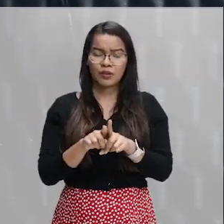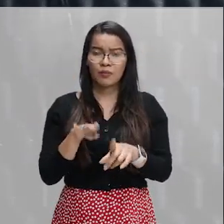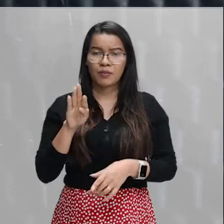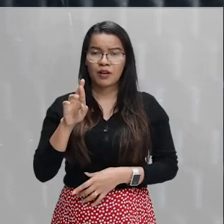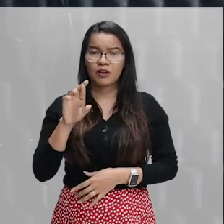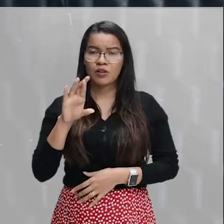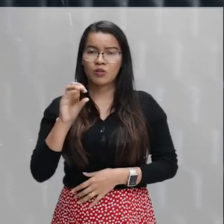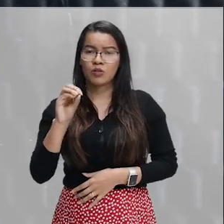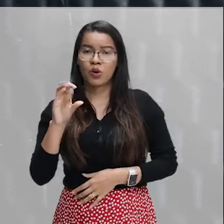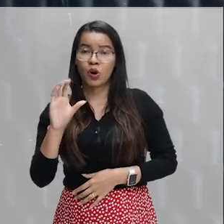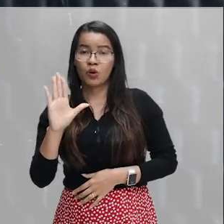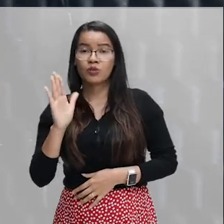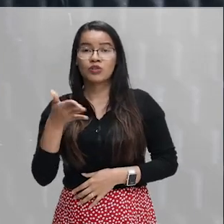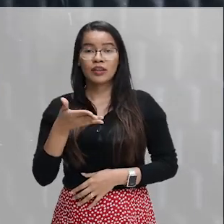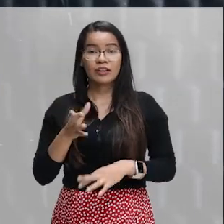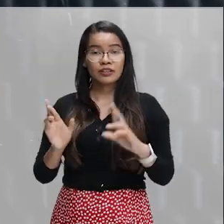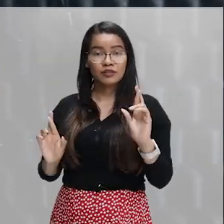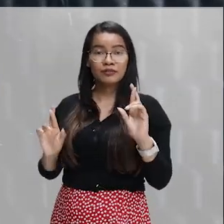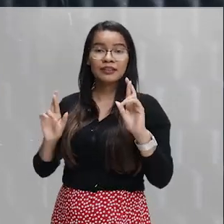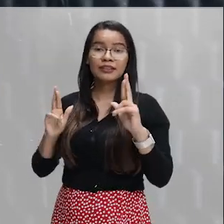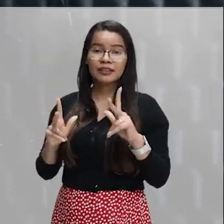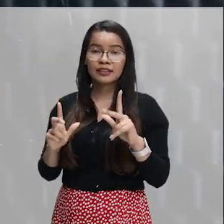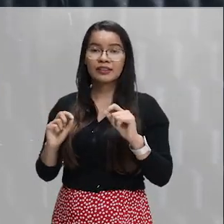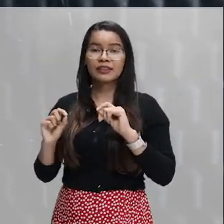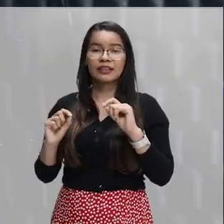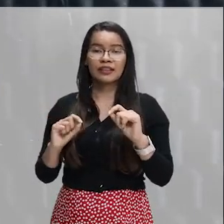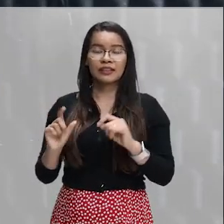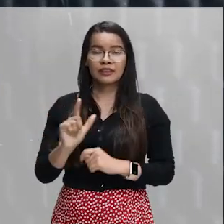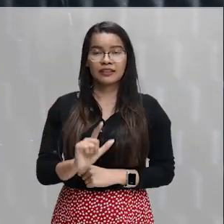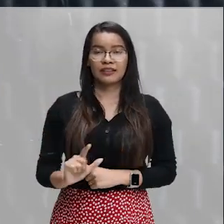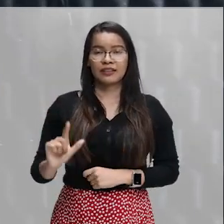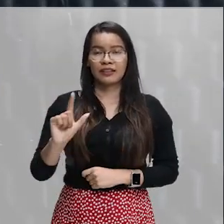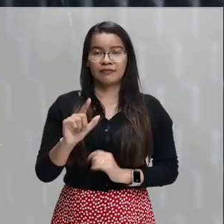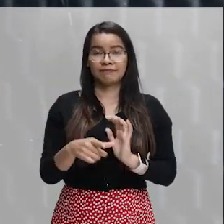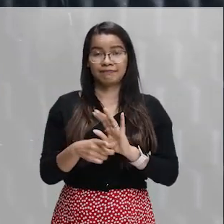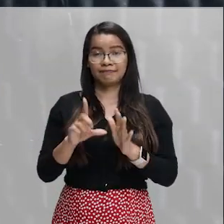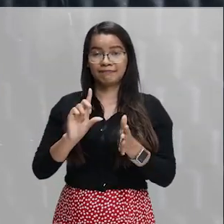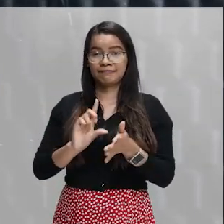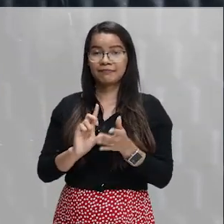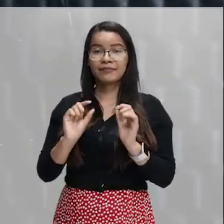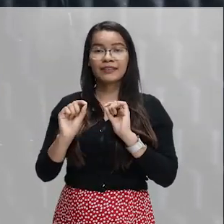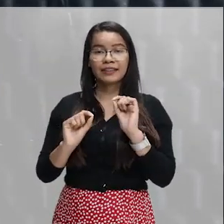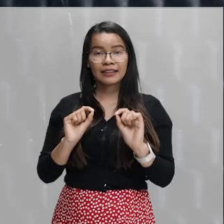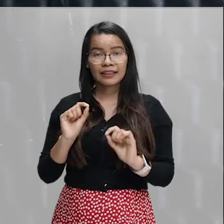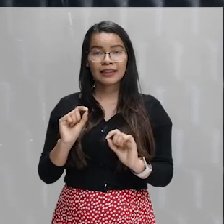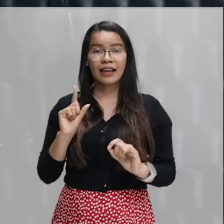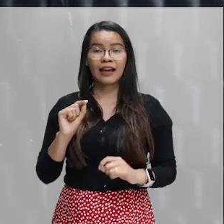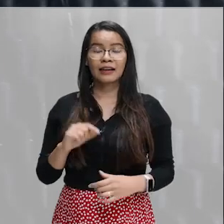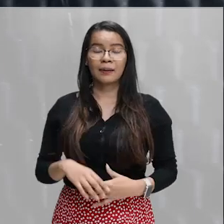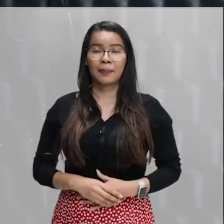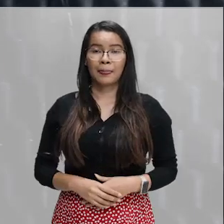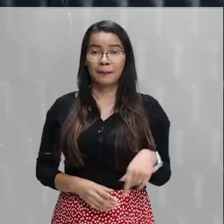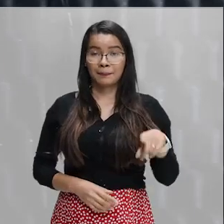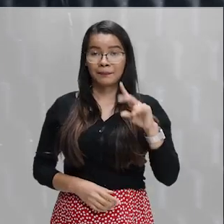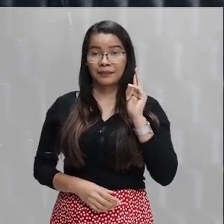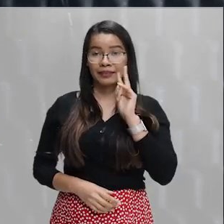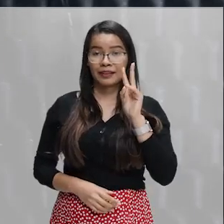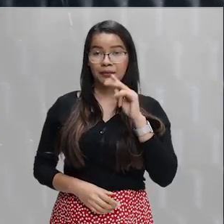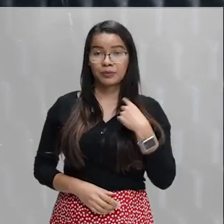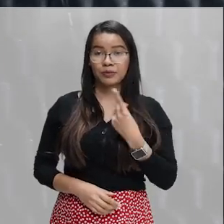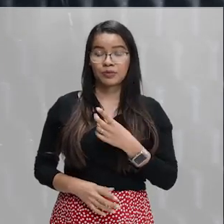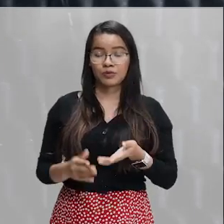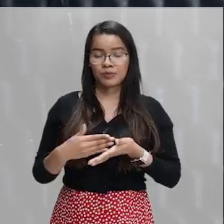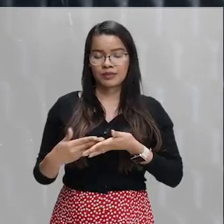se contrapunha ao movimento literário anterior, que era lembra? A gente começa